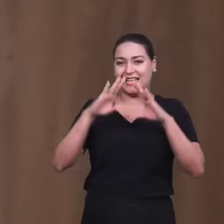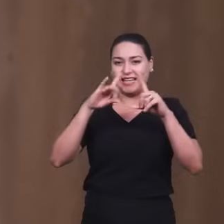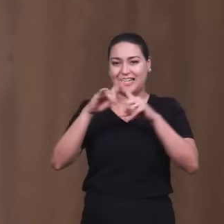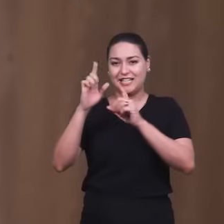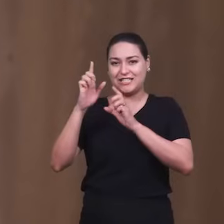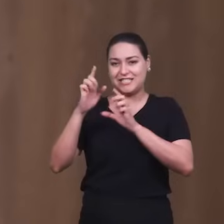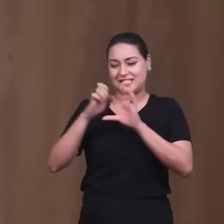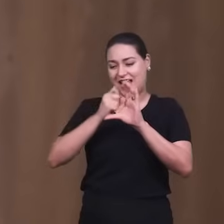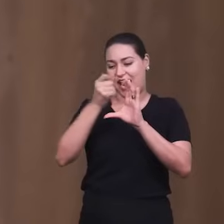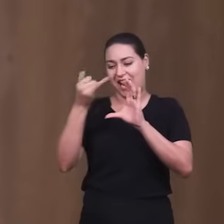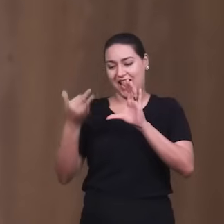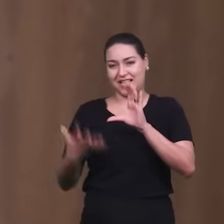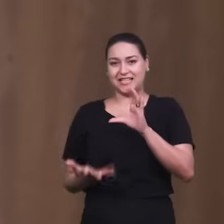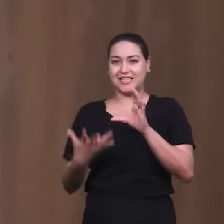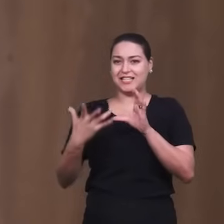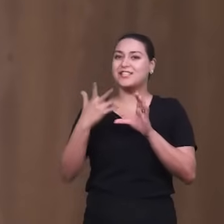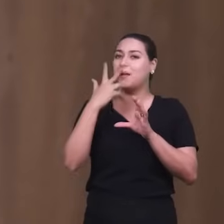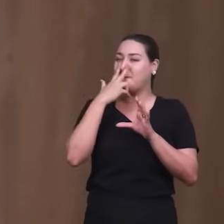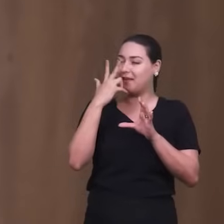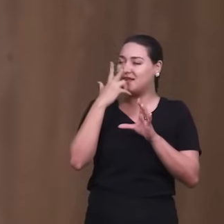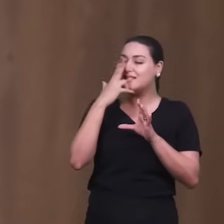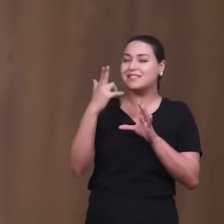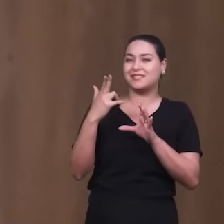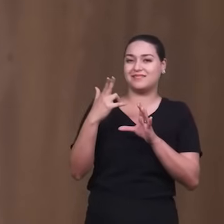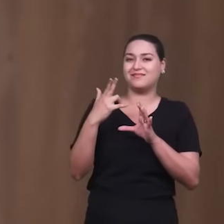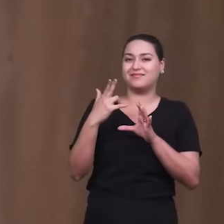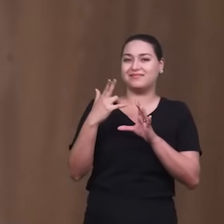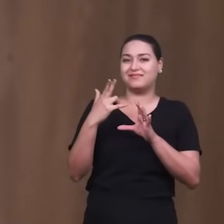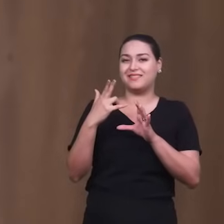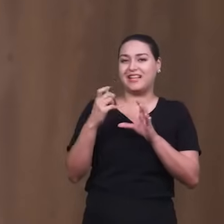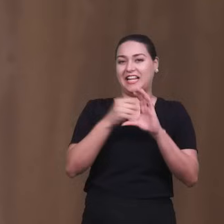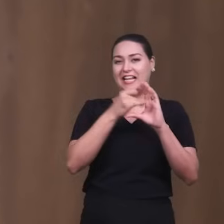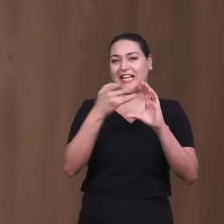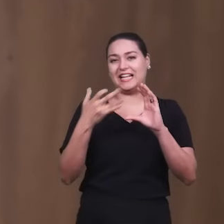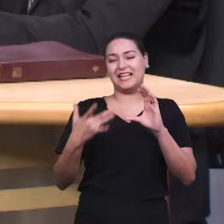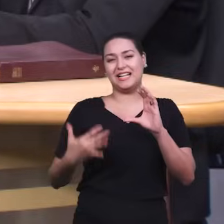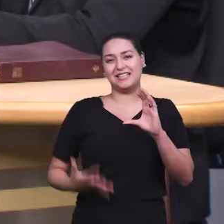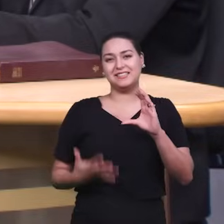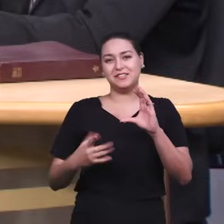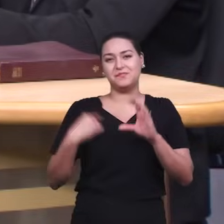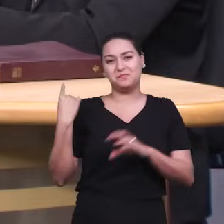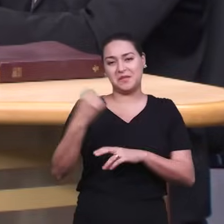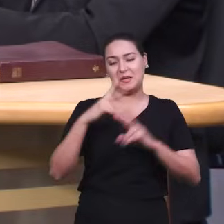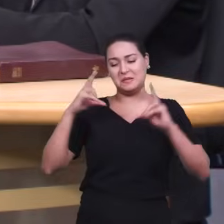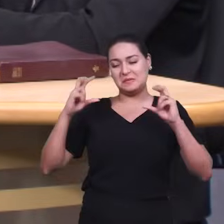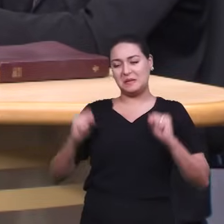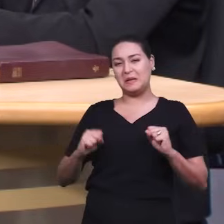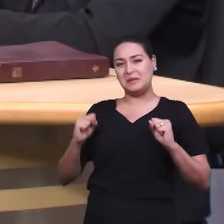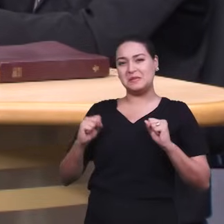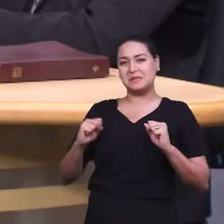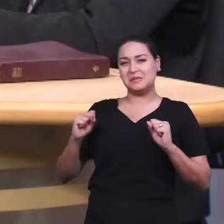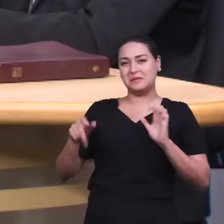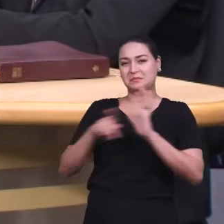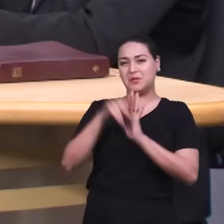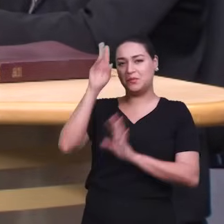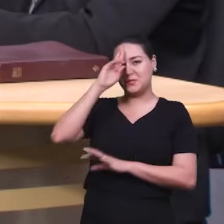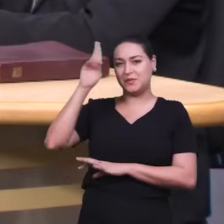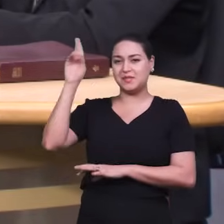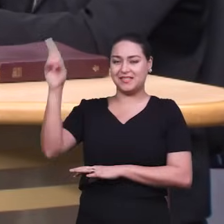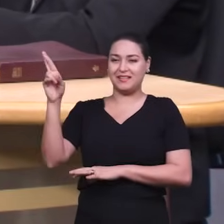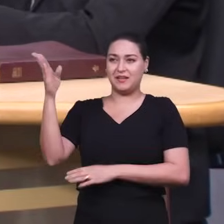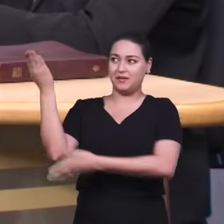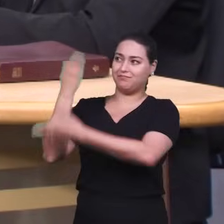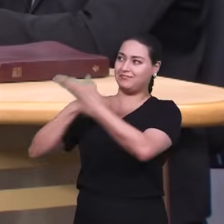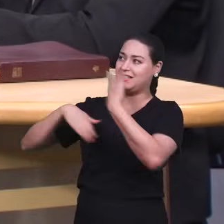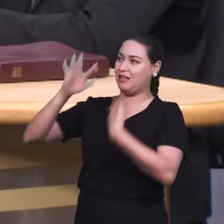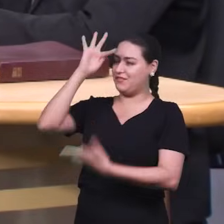próximas, né, e que são características que nós herdamos do Senhor. Sim. Né? Então, a fé nos proporciona isso. O senhor falou, a herança espiritual